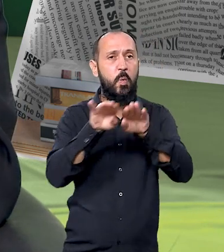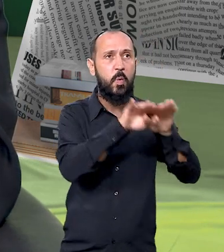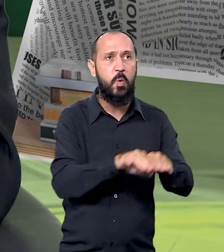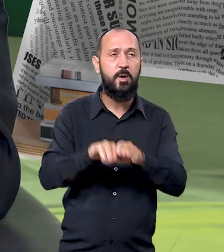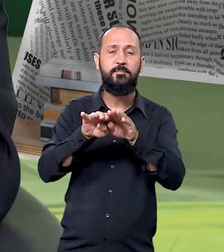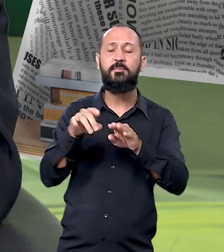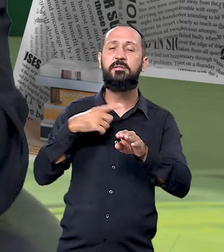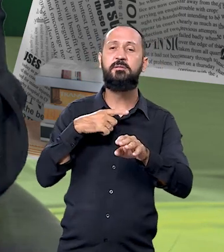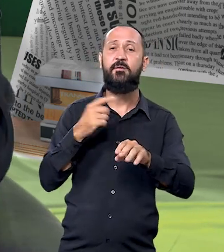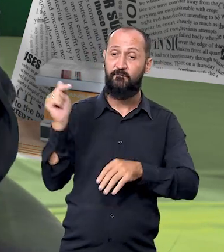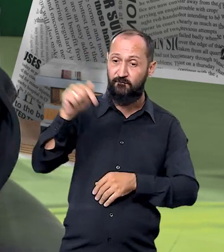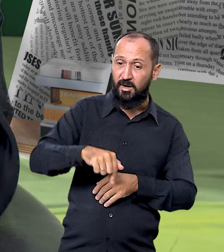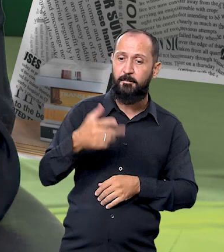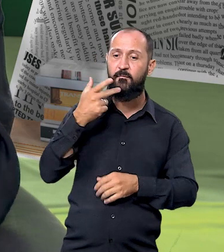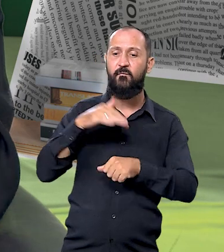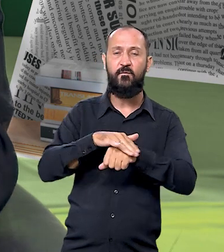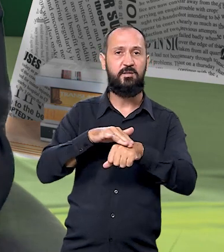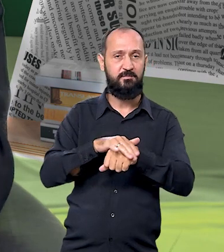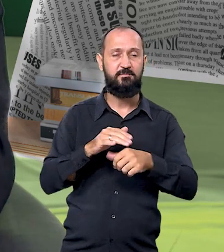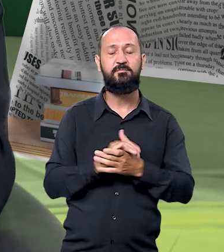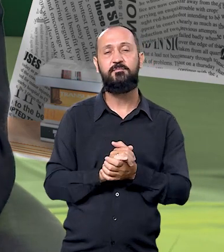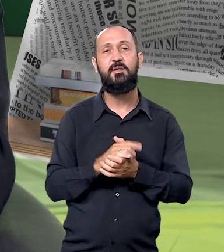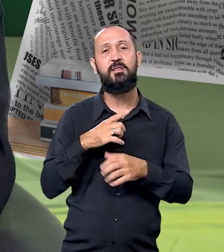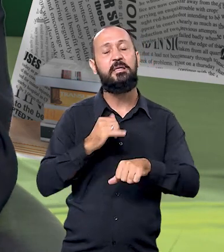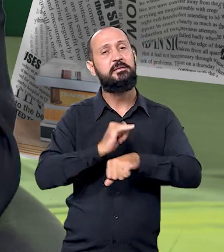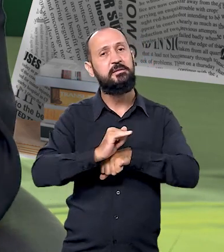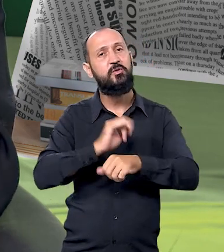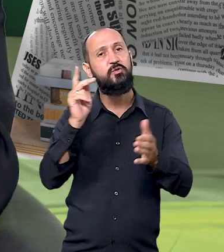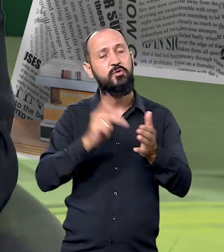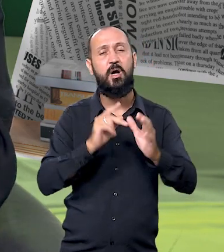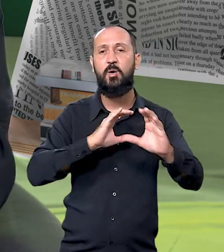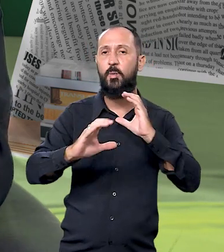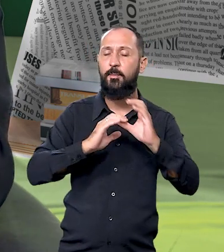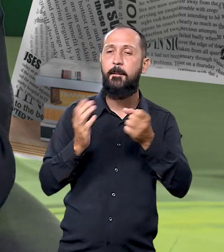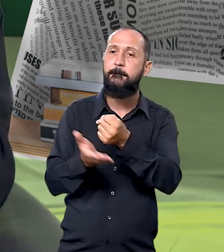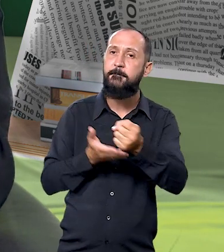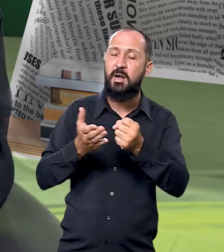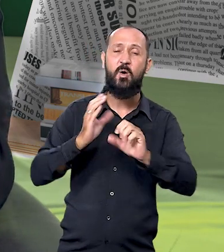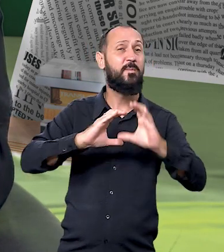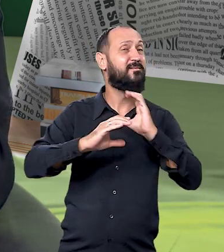de gênero, trazê-los para falar sobre isso. Então, ter estratégias mesmo de comunicação, é fundamental a